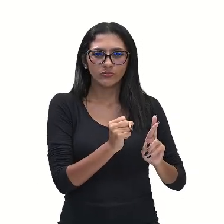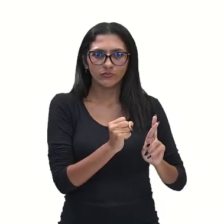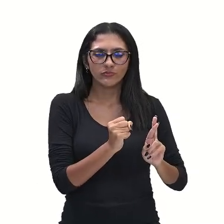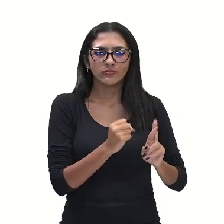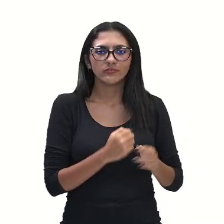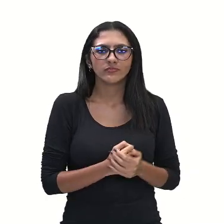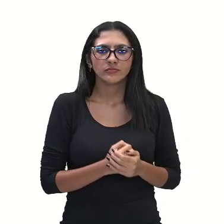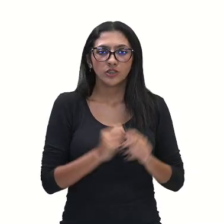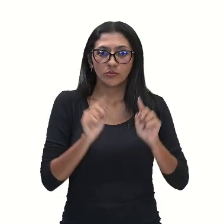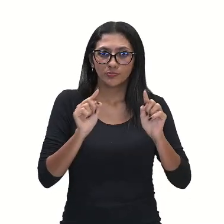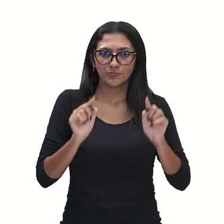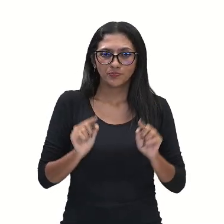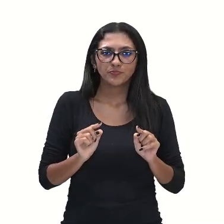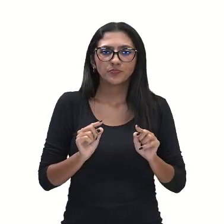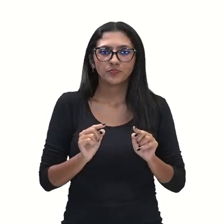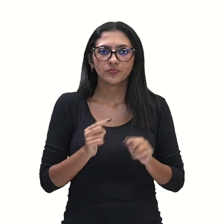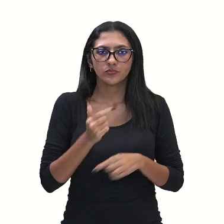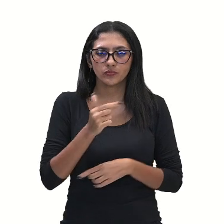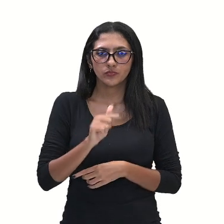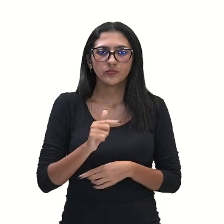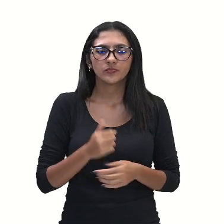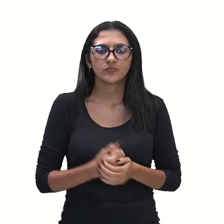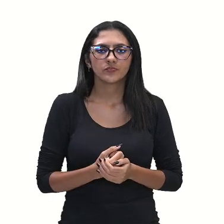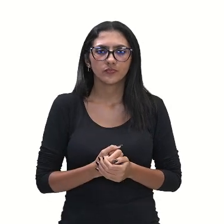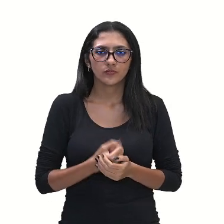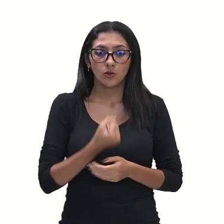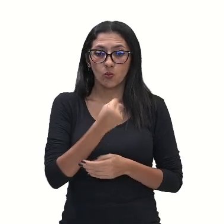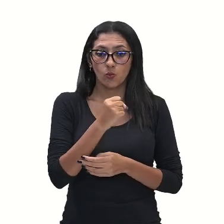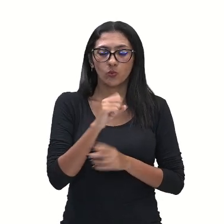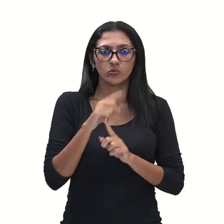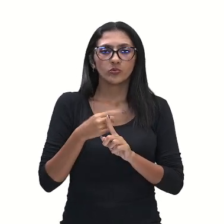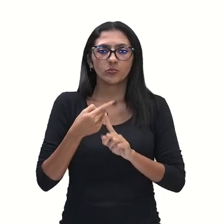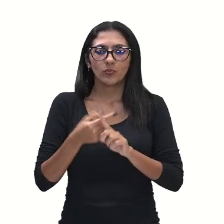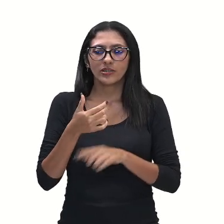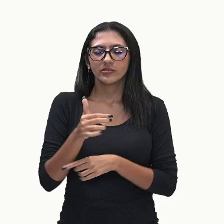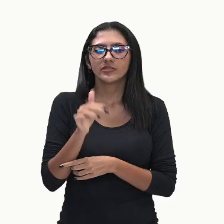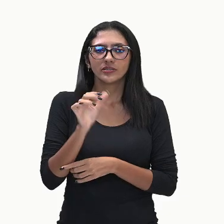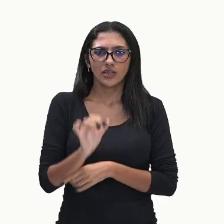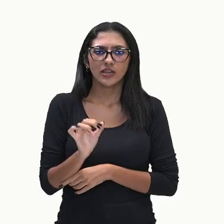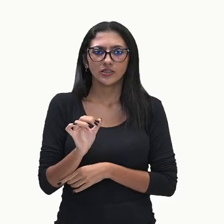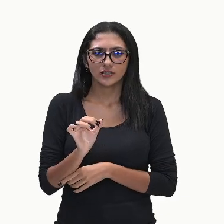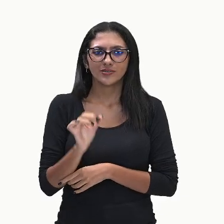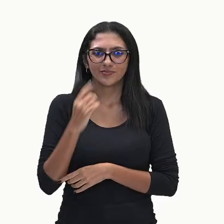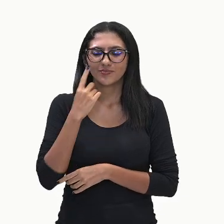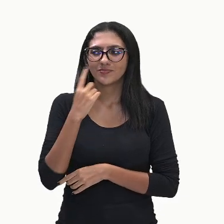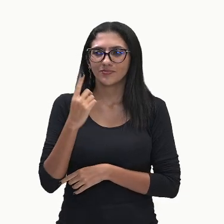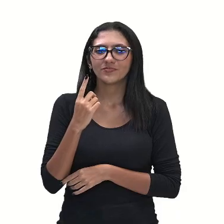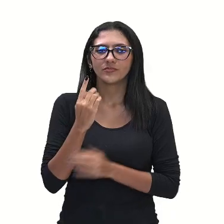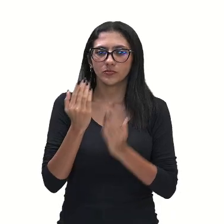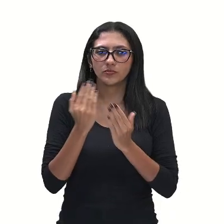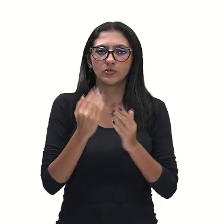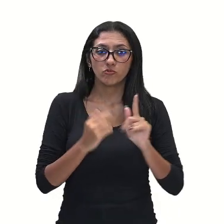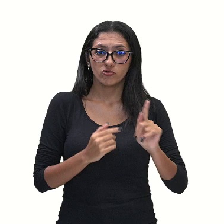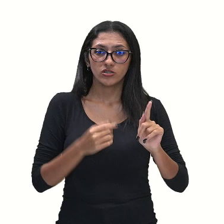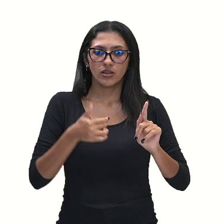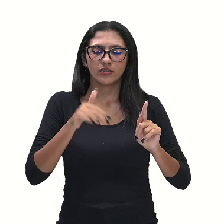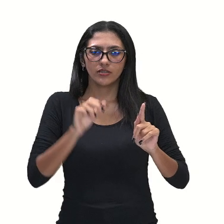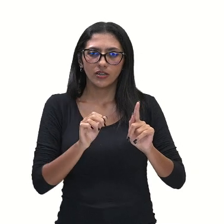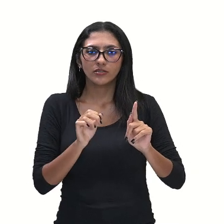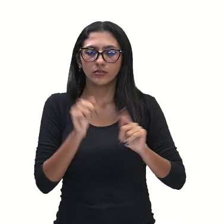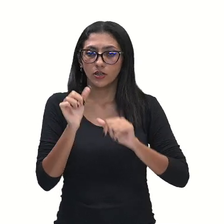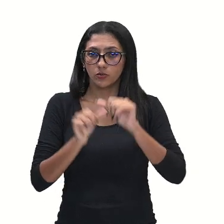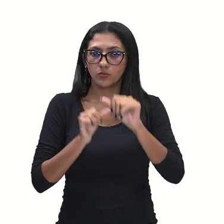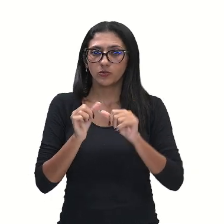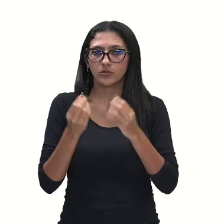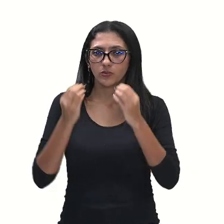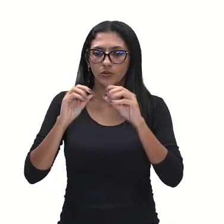E aqui eu vou ter 8 mais 10, que é o valor da geratriz, não é isso? Só confirmando isso aí, tá?